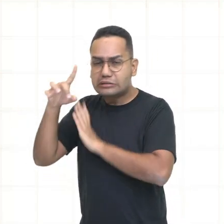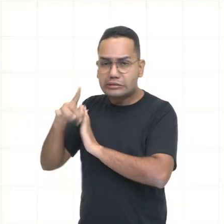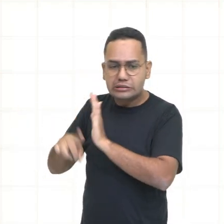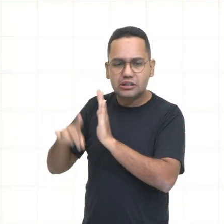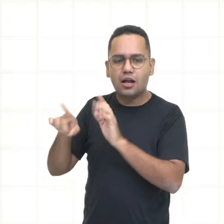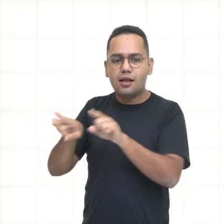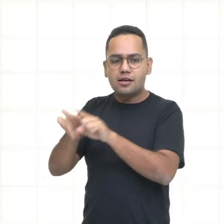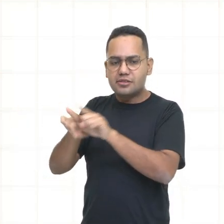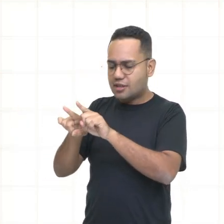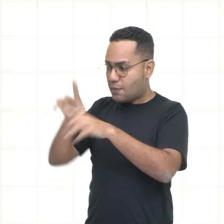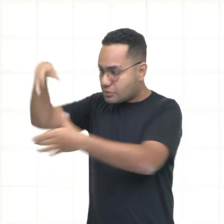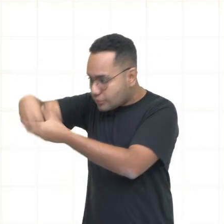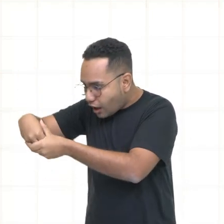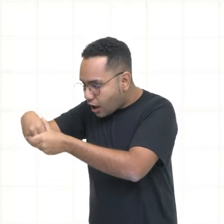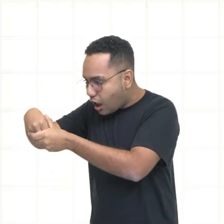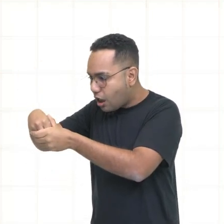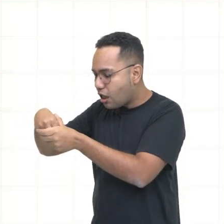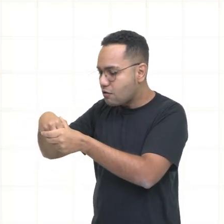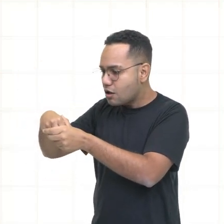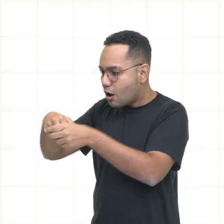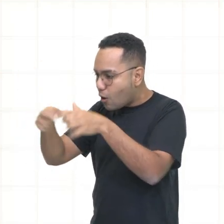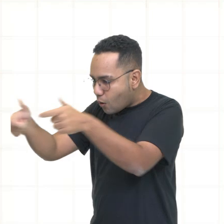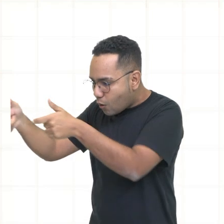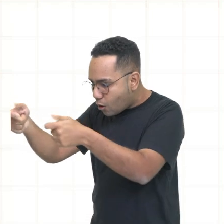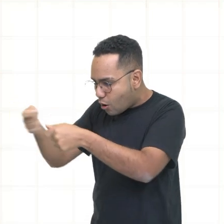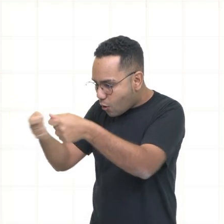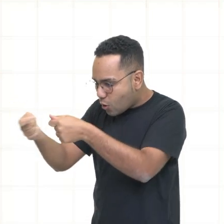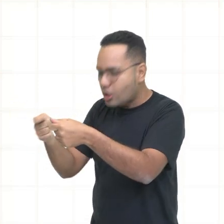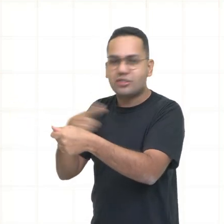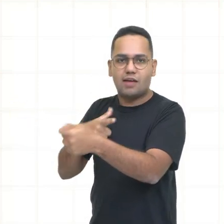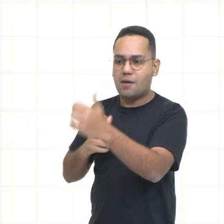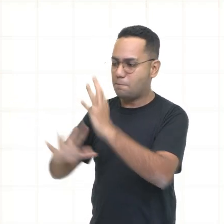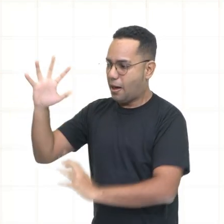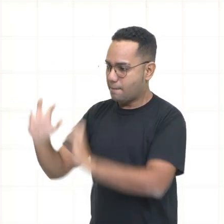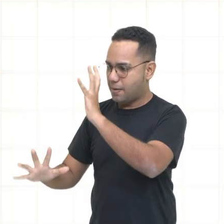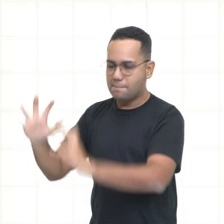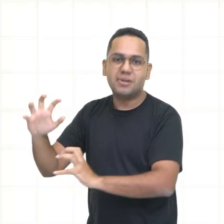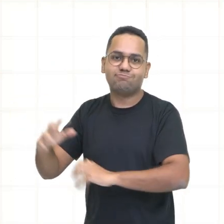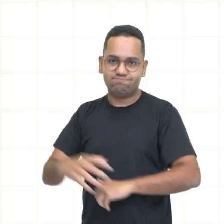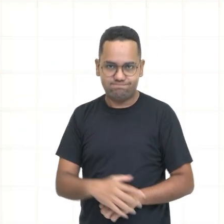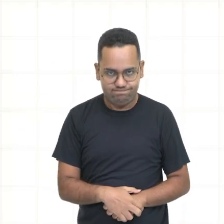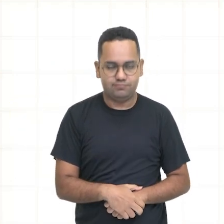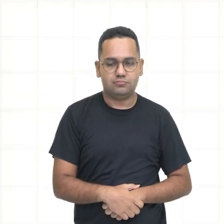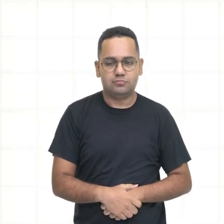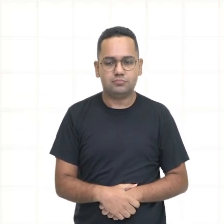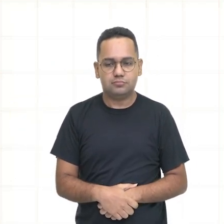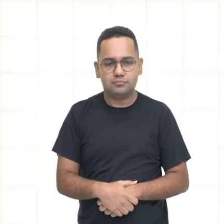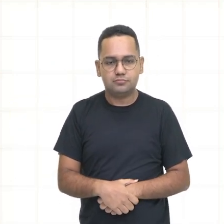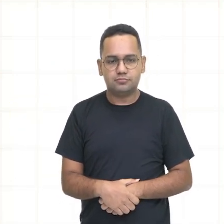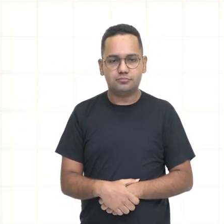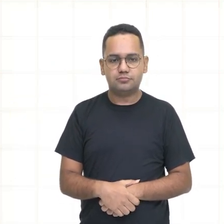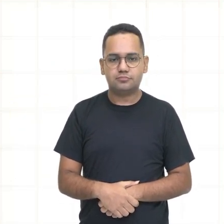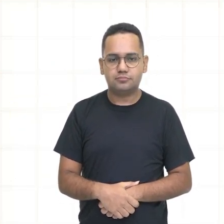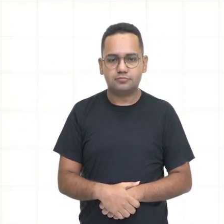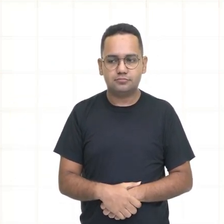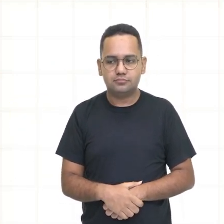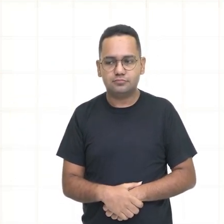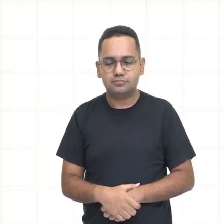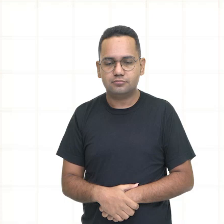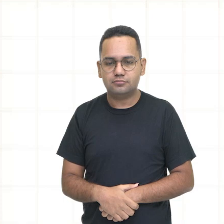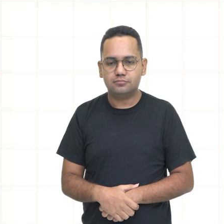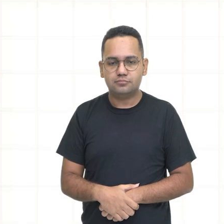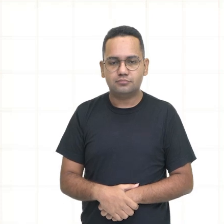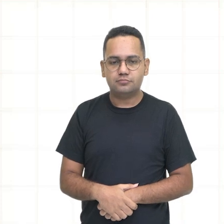conflitos nas áreas dominadas. Aqui para vocês, vamos lá, vamos explicar então mais detalhadamente